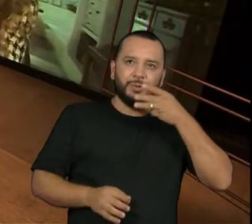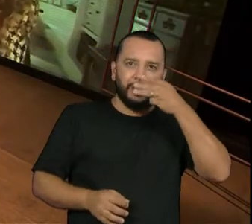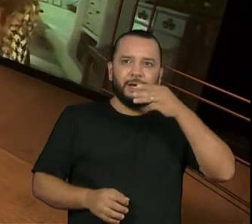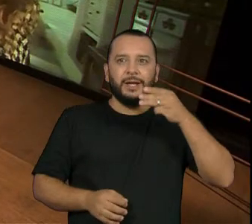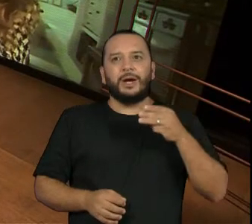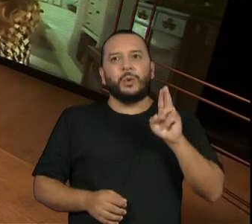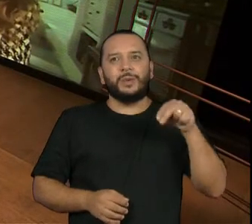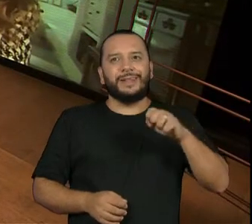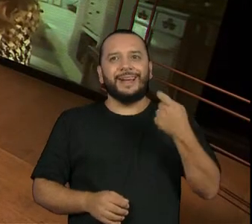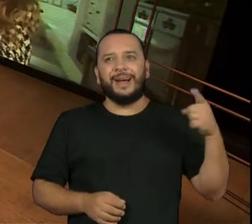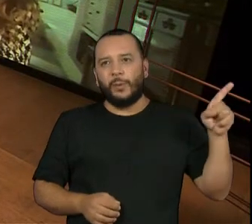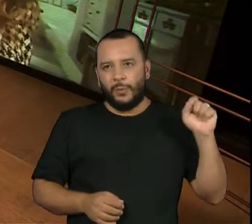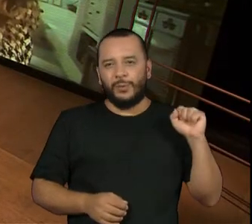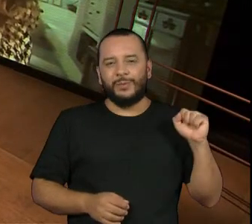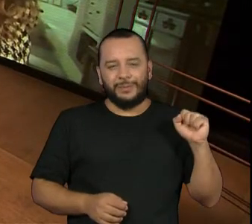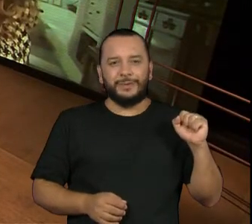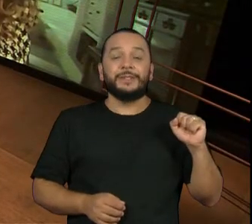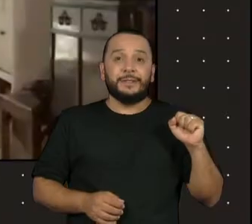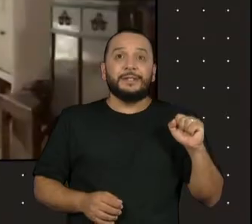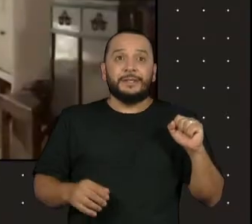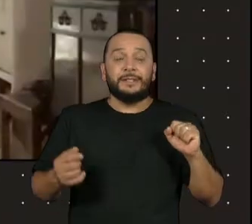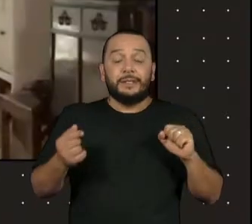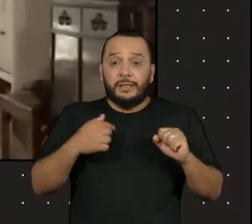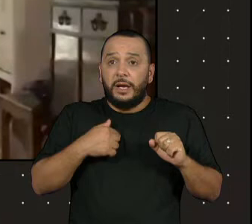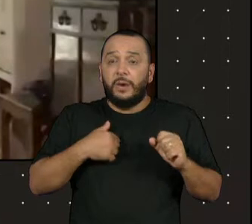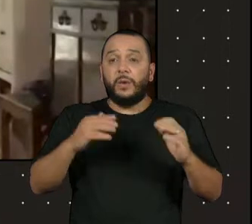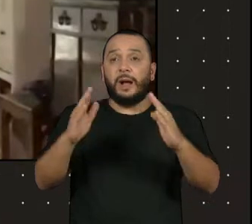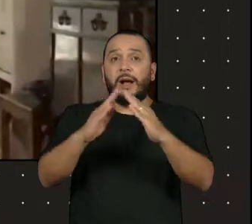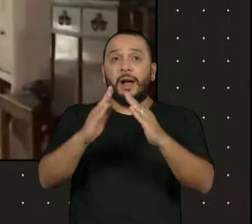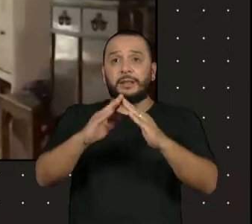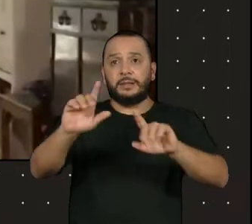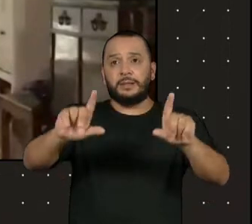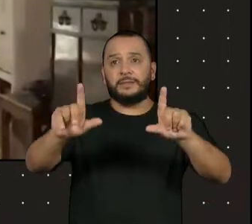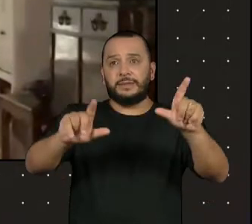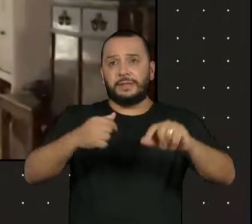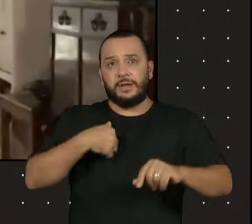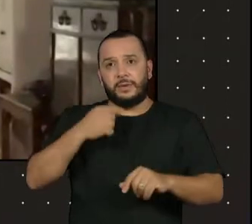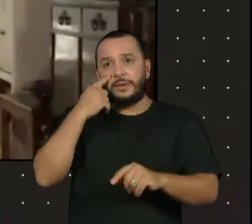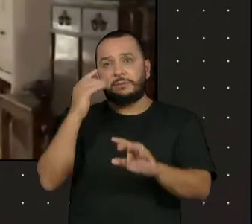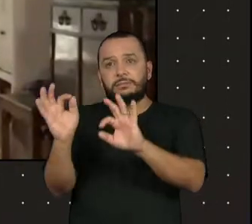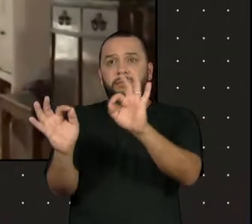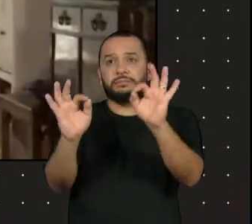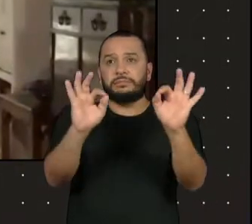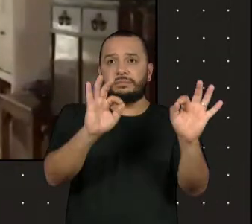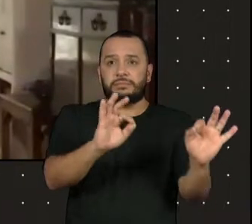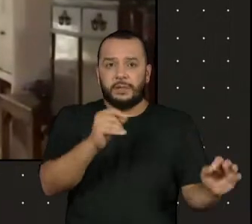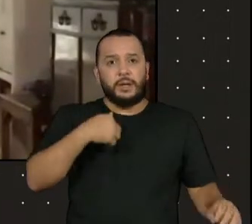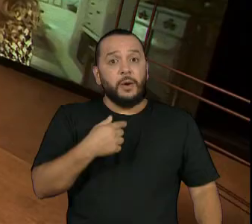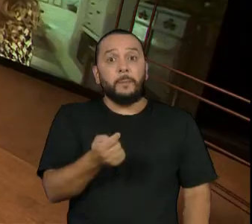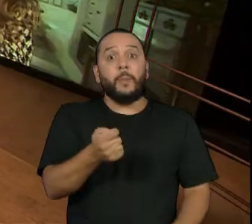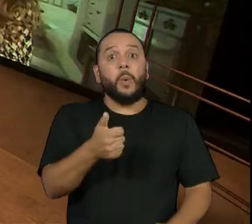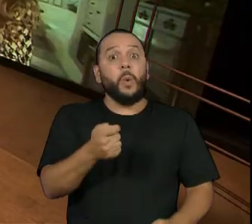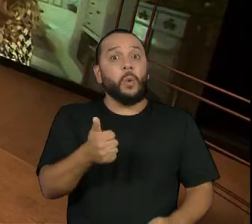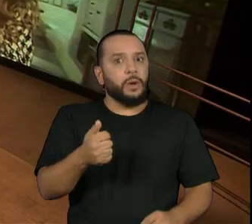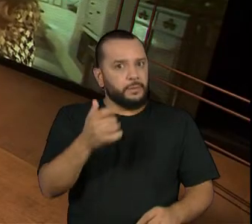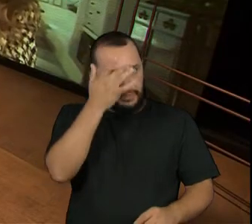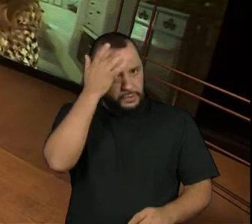Um programa de criança, e eu ficava assistindo em casa, naquele tempo, poucas pessoas tinham televisão em casa, e